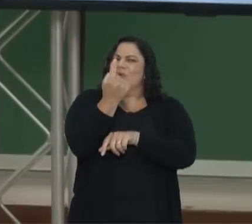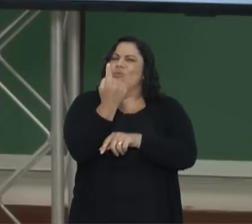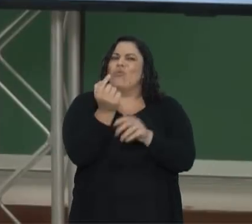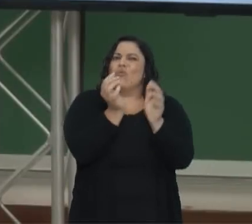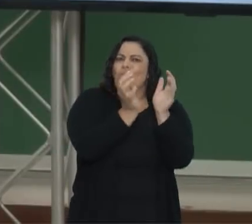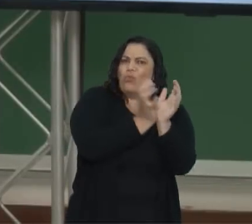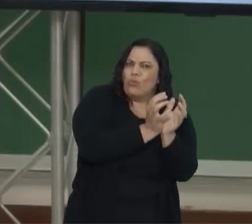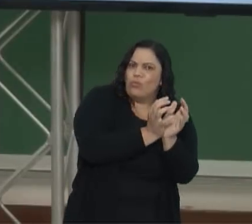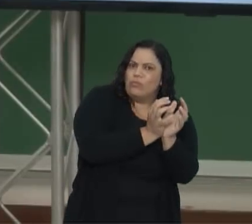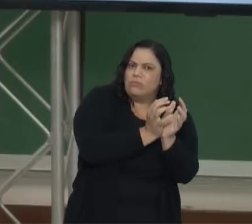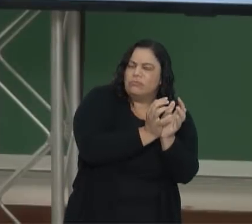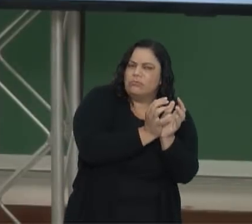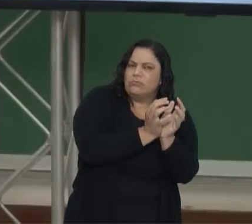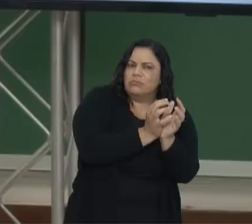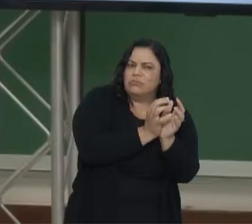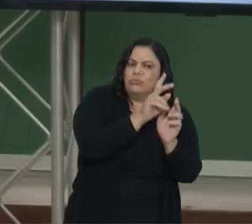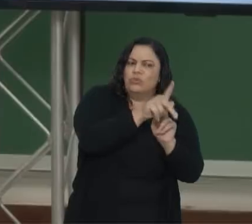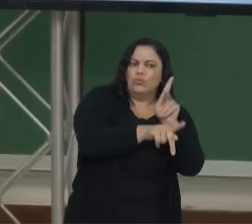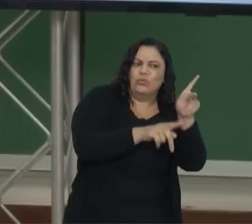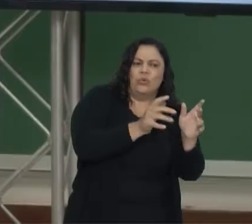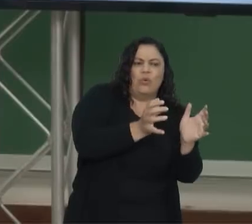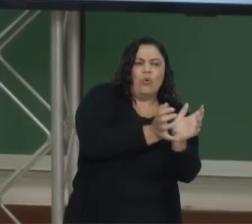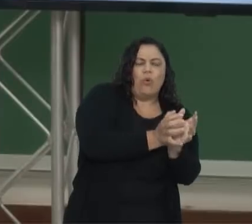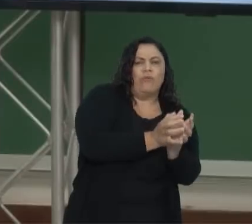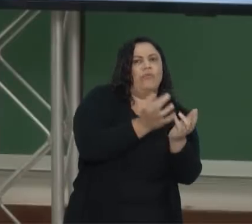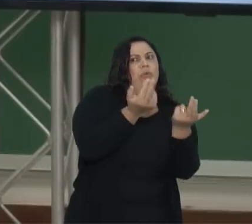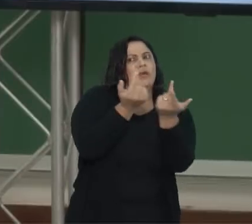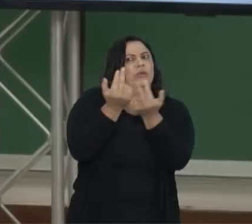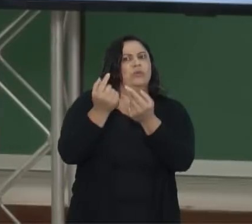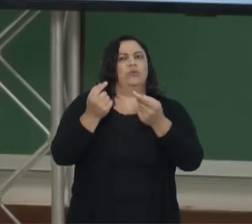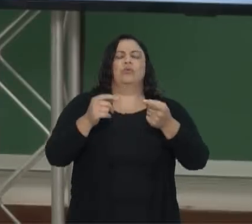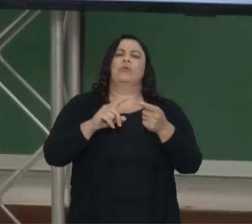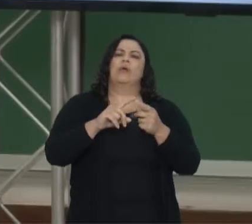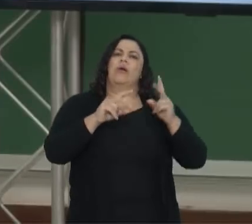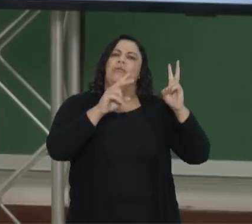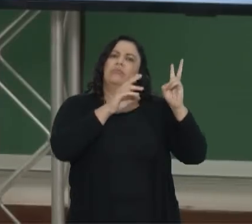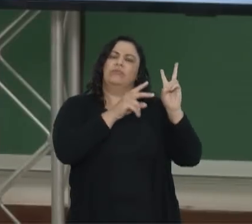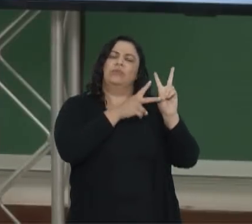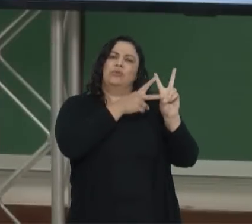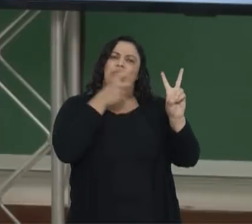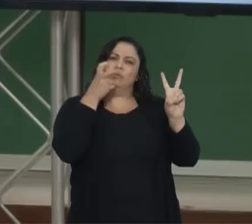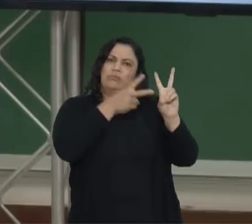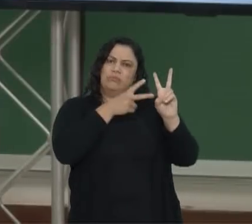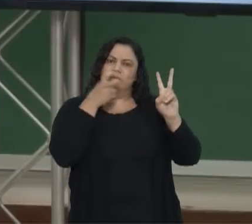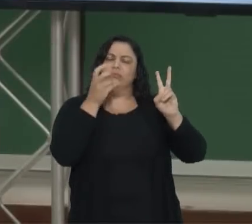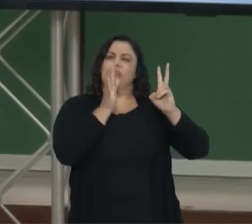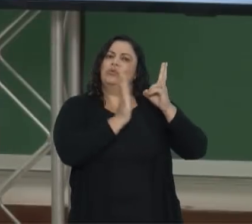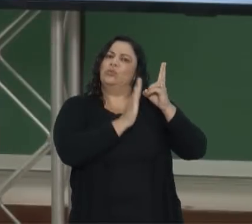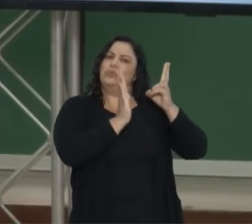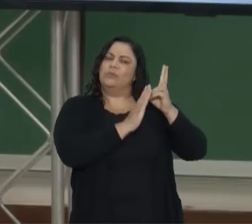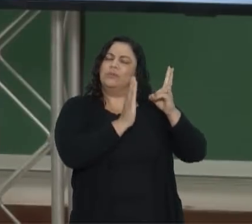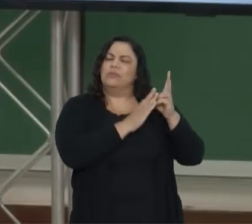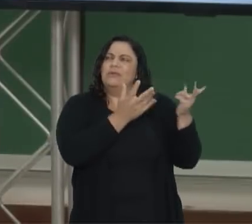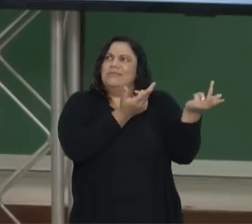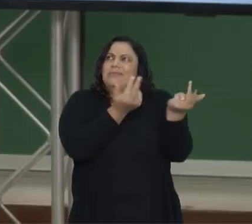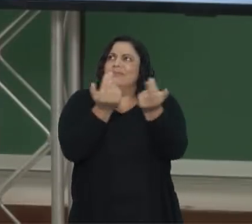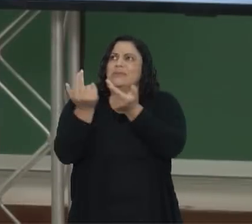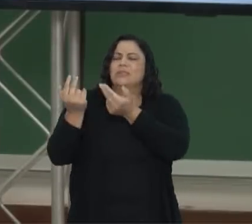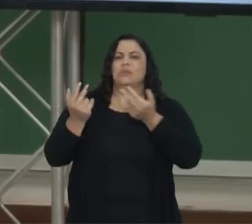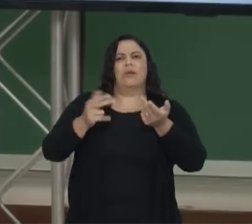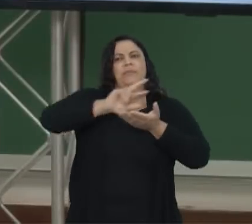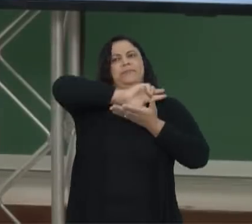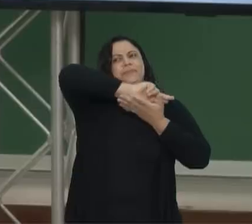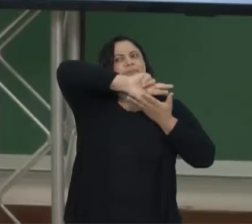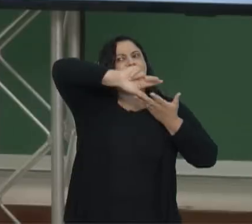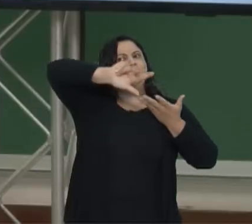Assim como a gente falou dos indígenas, também os africanos vieram de diferentes regiões da África, né, do continente africano. Então,